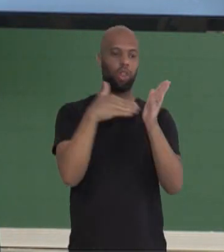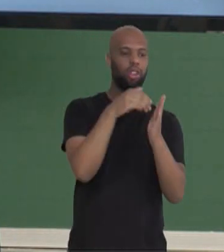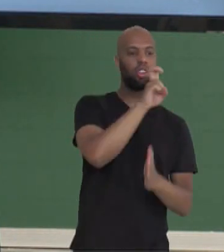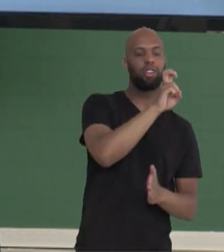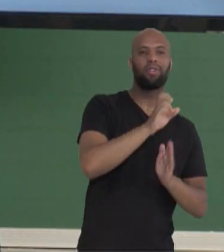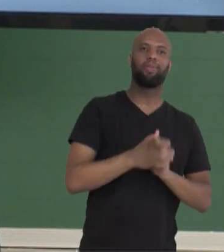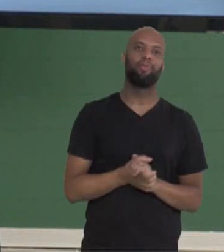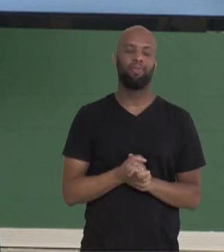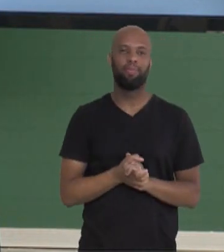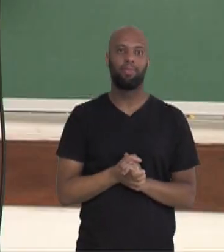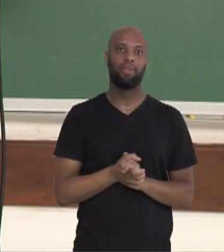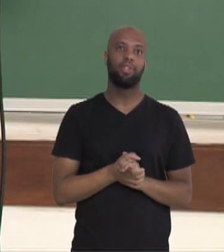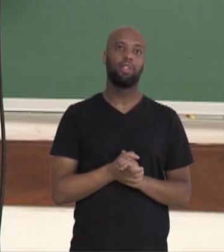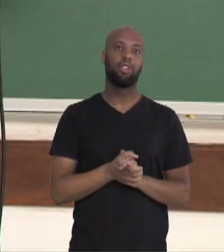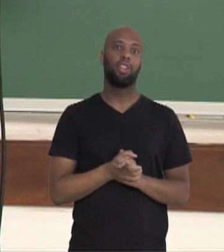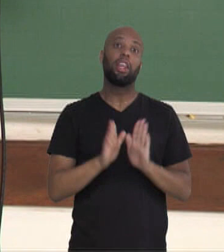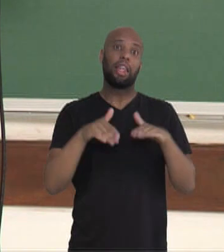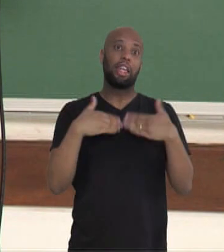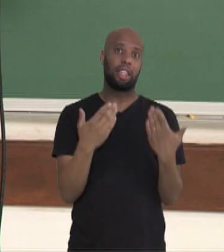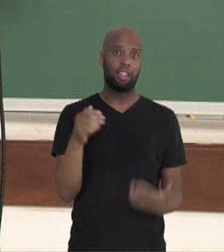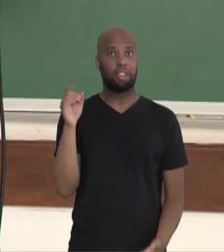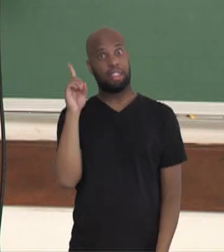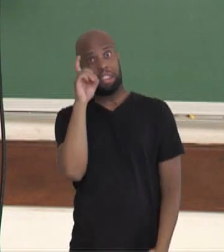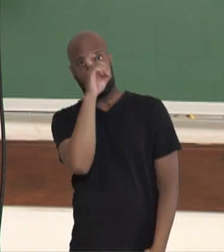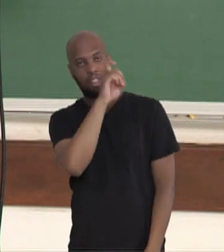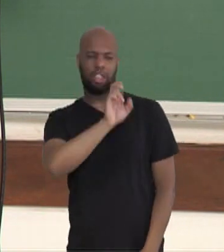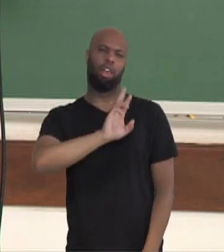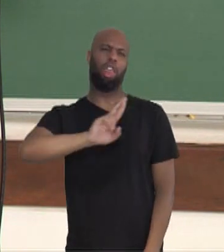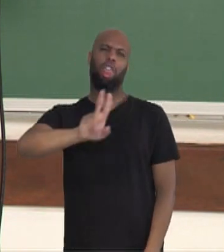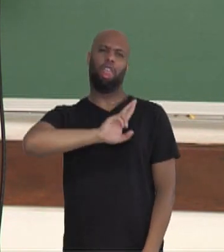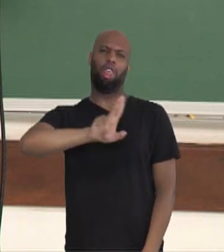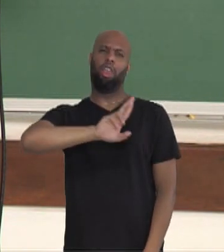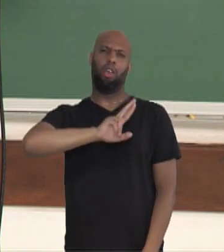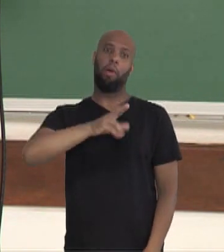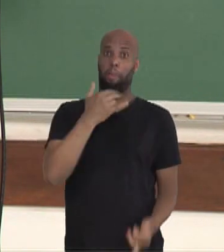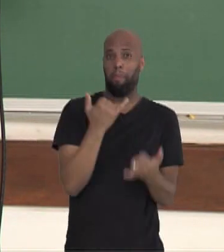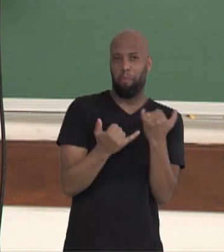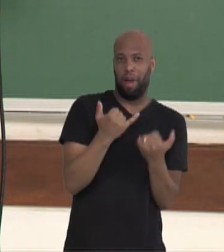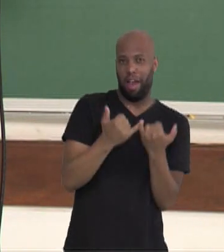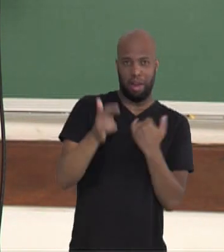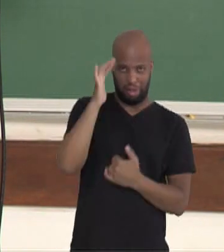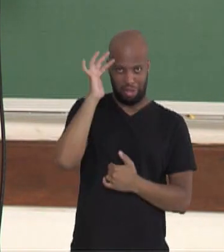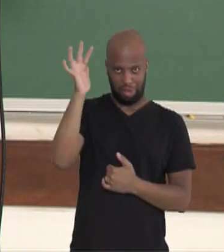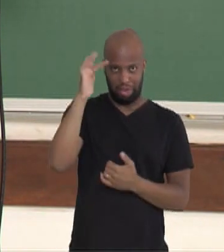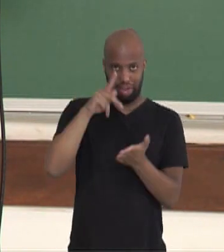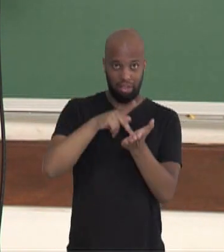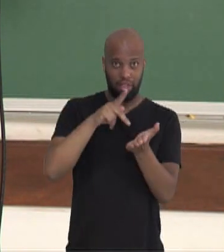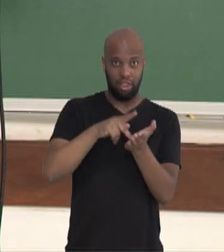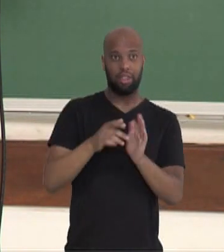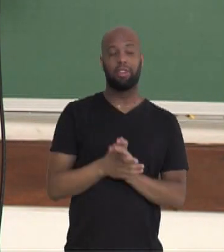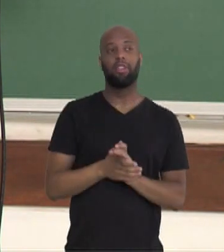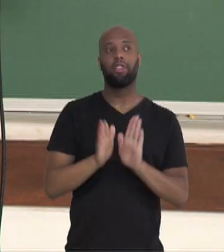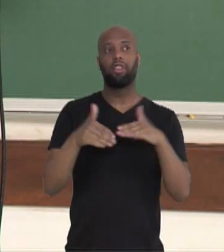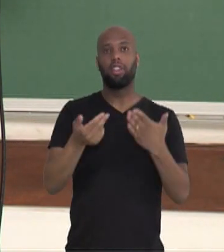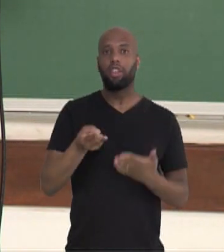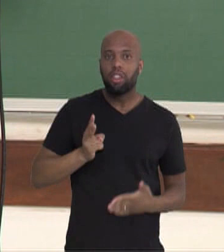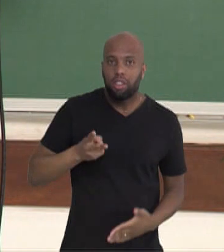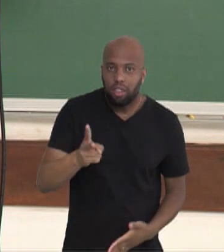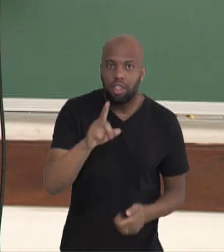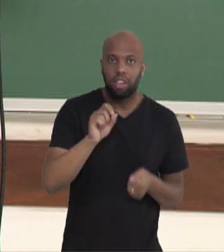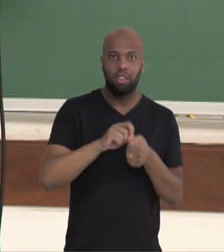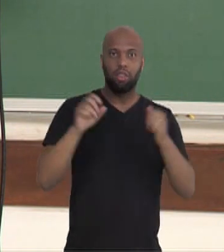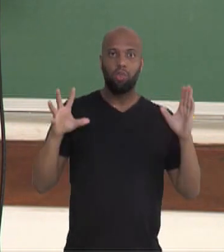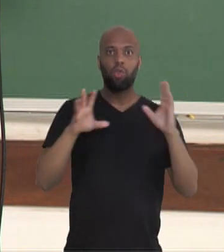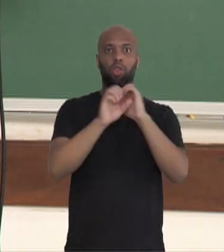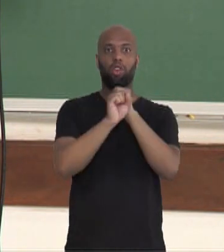certo? E assim a gente viu que não é tão difícil assim quanto parece a teoria da função seno, tá certo? A gente sempre vai estar calculando